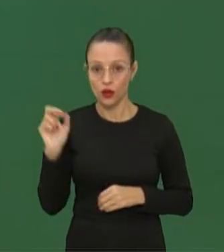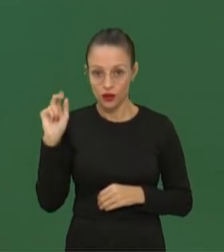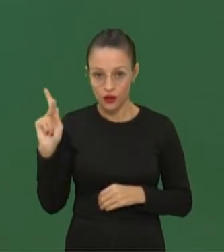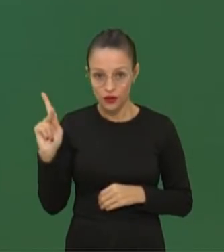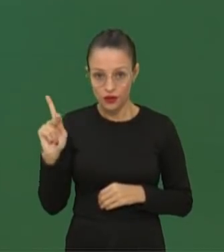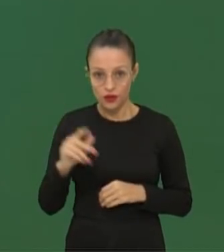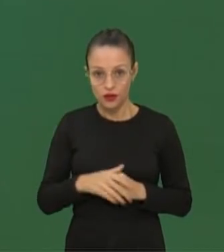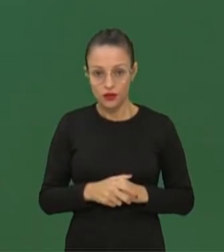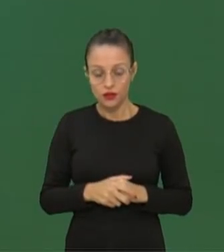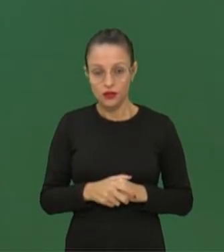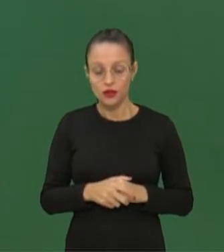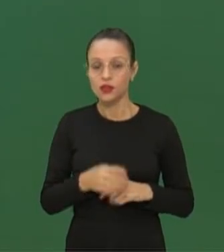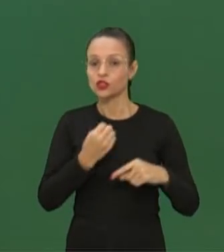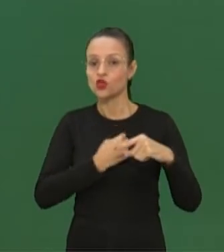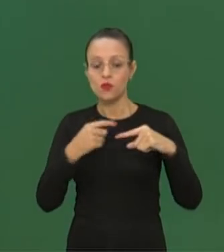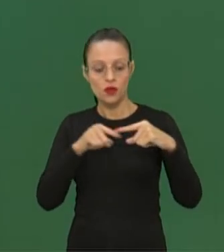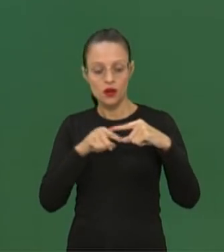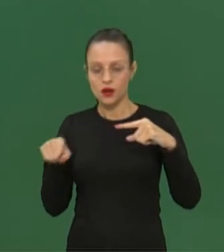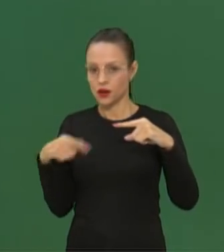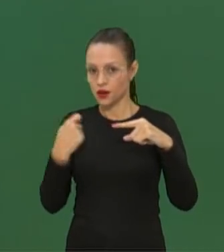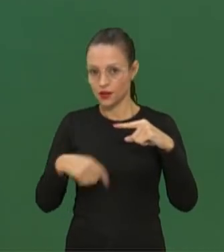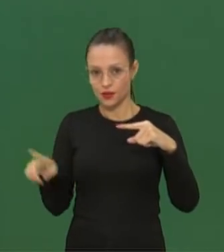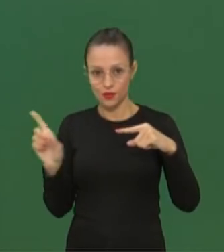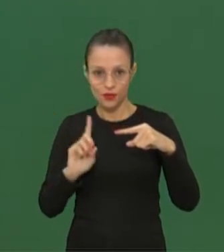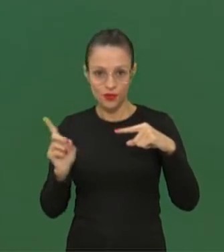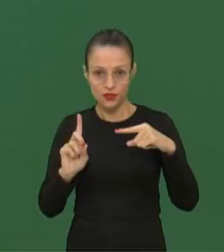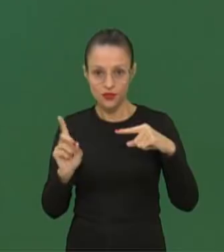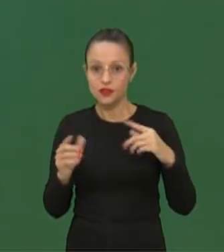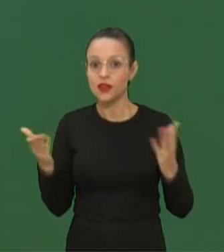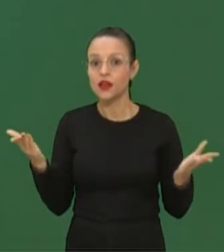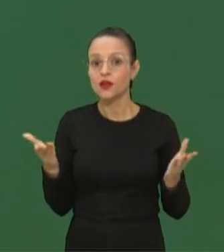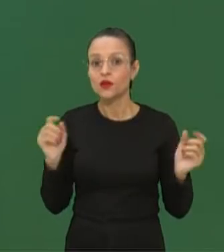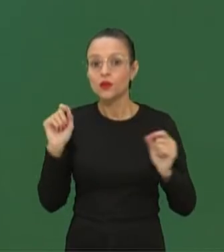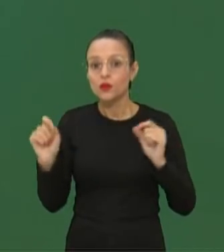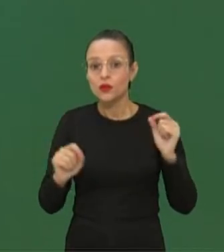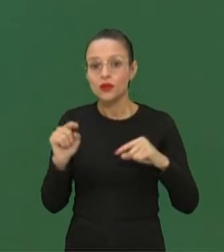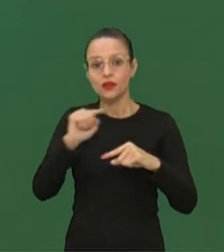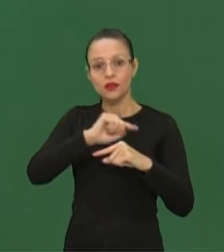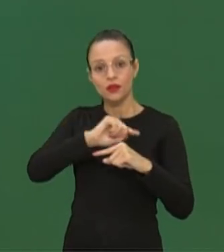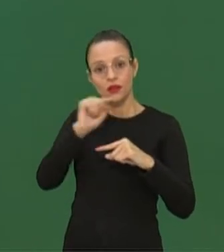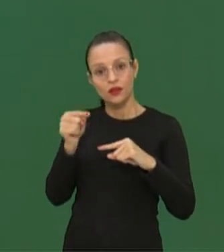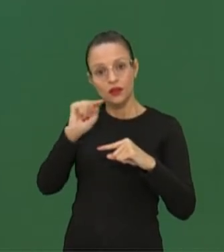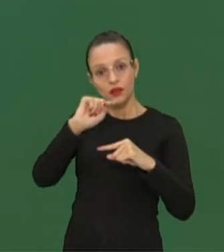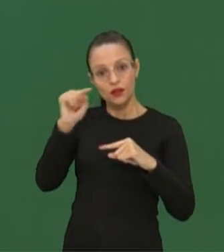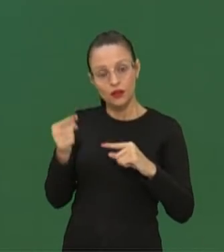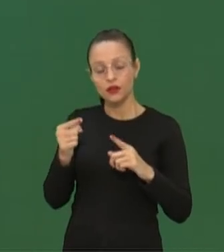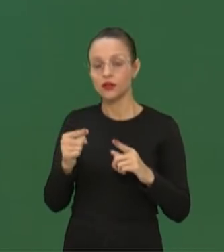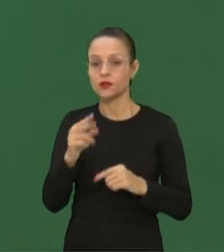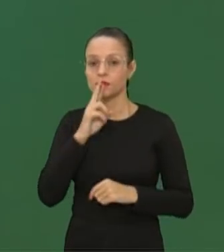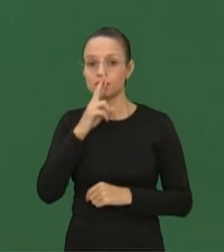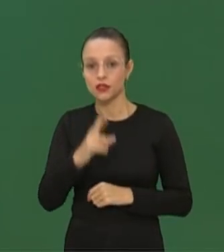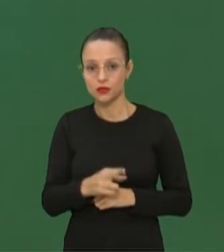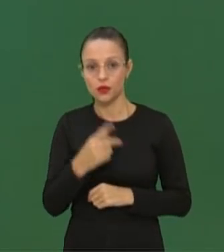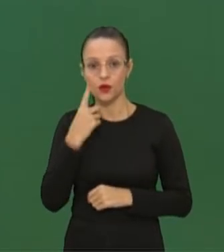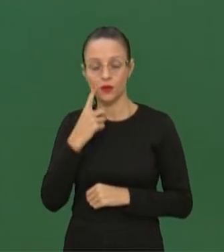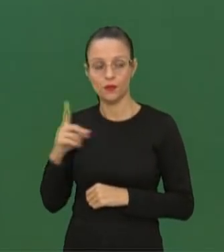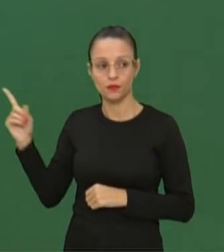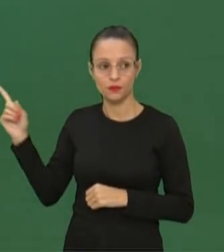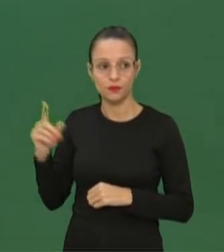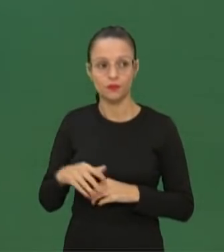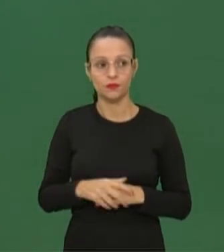Ok? O denominador eu não preciso mais. Agora eu vou usar a propriedade distributiva para resolver o parênteses. Então dá uma